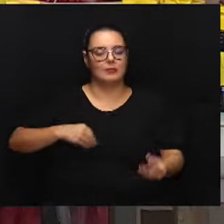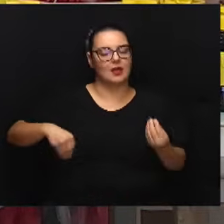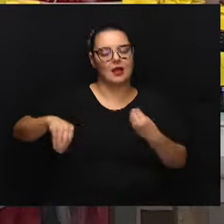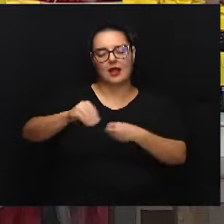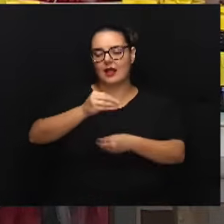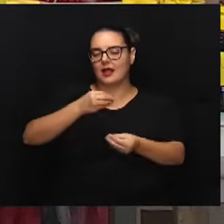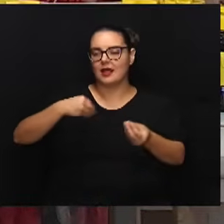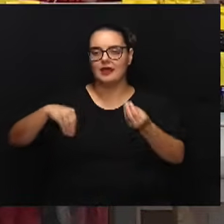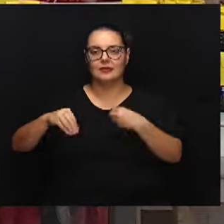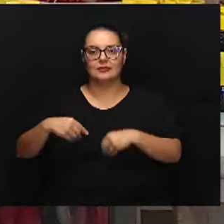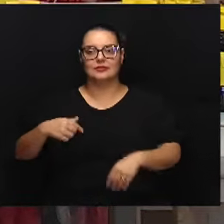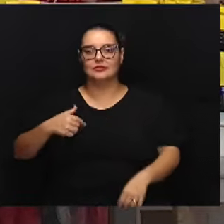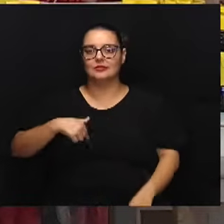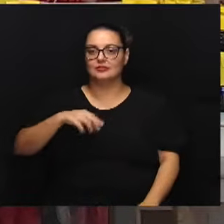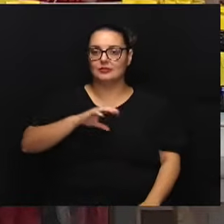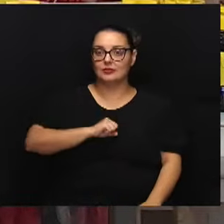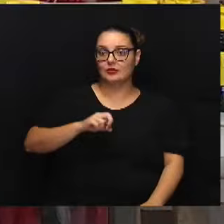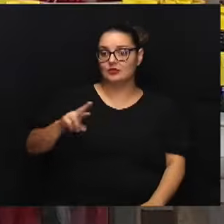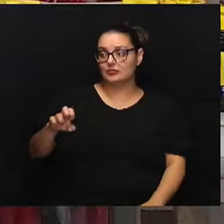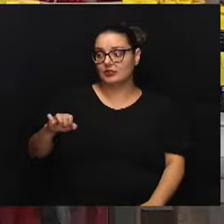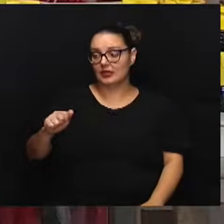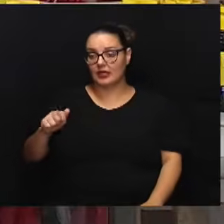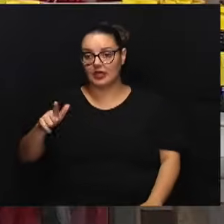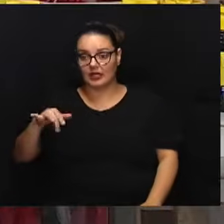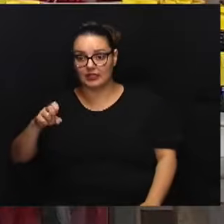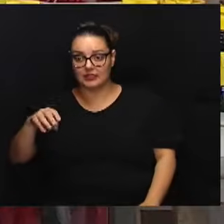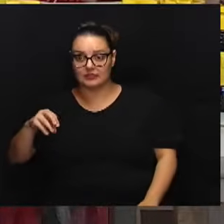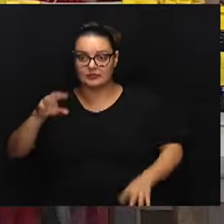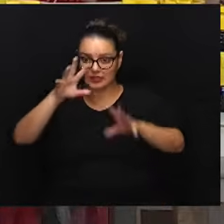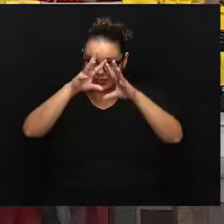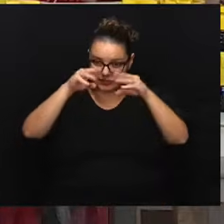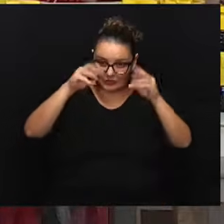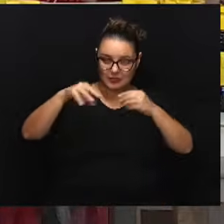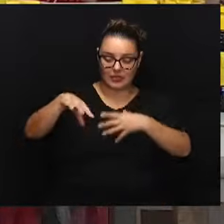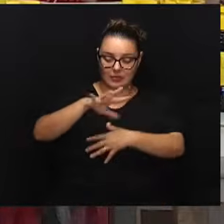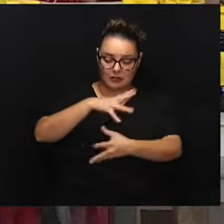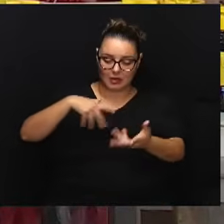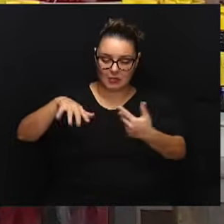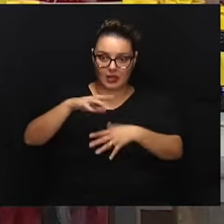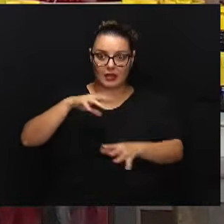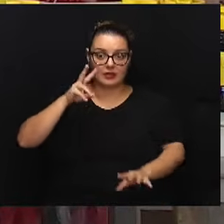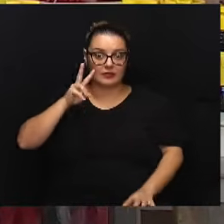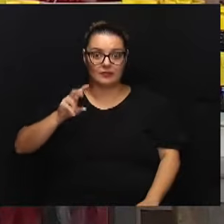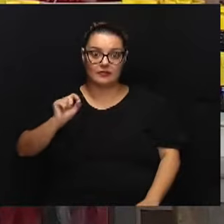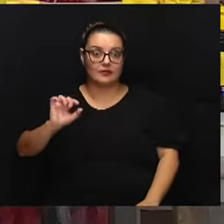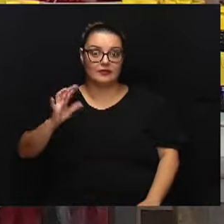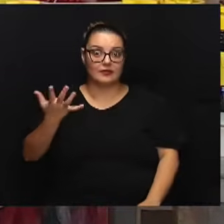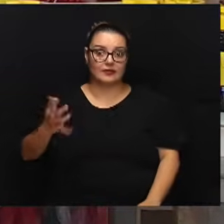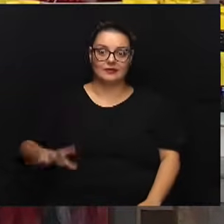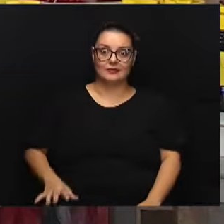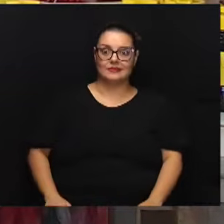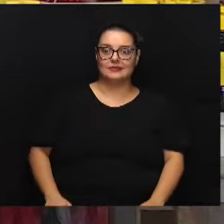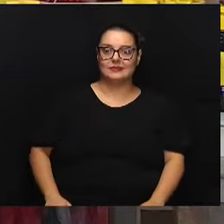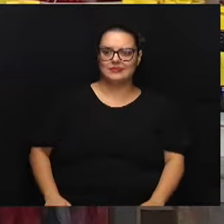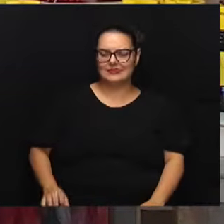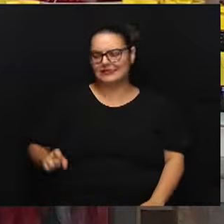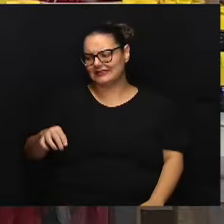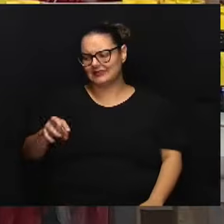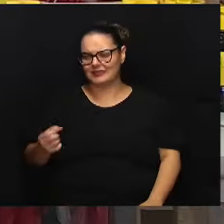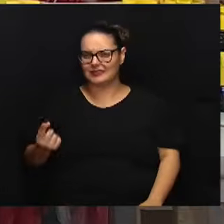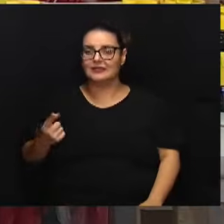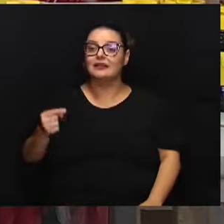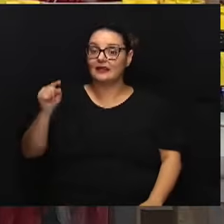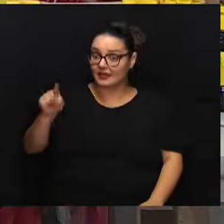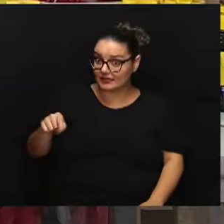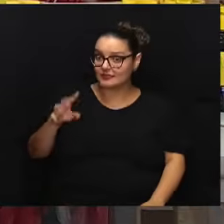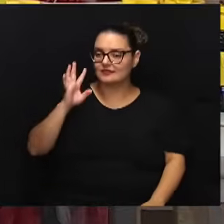Eu gosto muito de pegar realismo com abstrato, juntar tudo, ver no que vai dar. Nossa, Sandro, mas tá estranho isso aí, mas isso